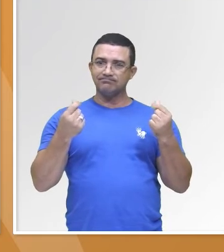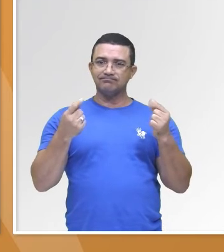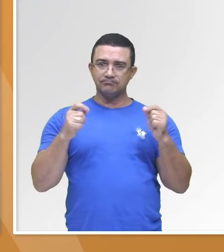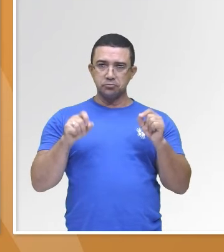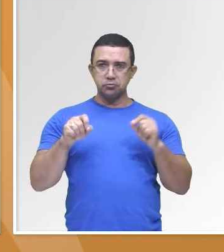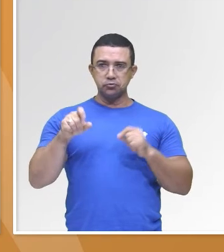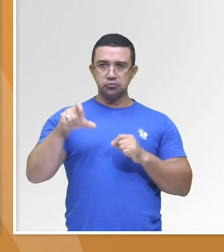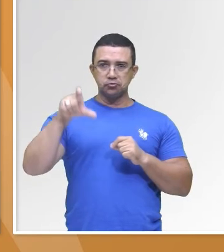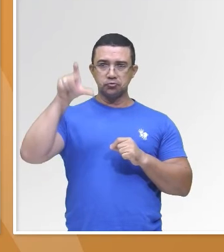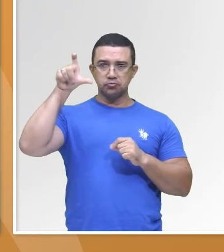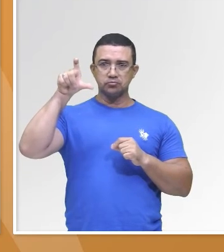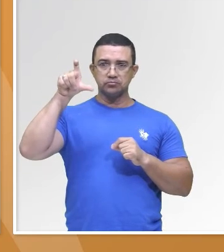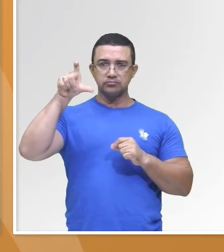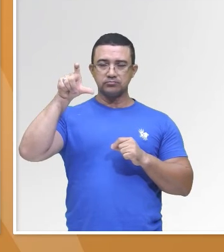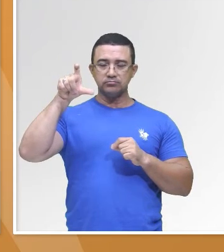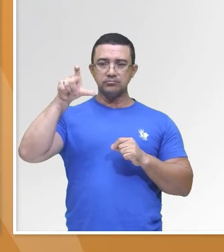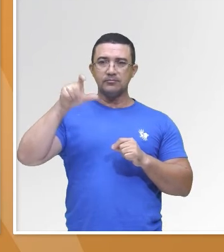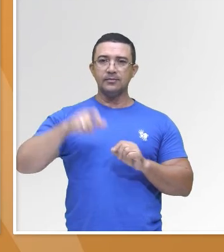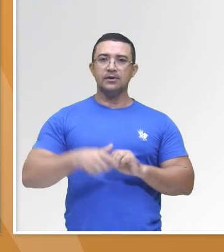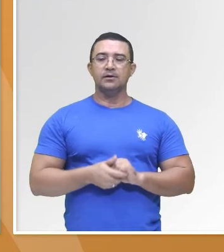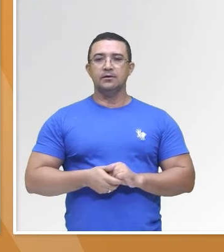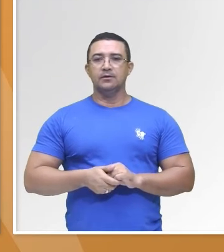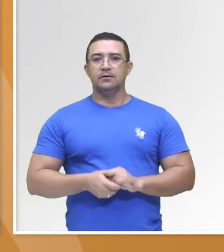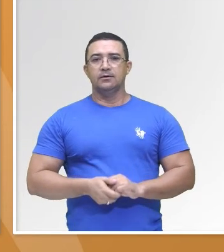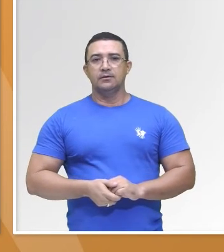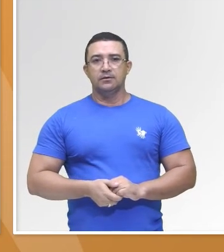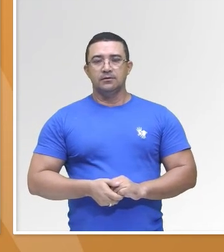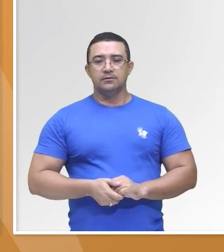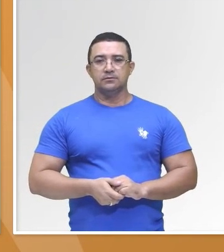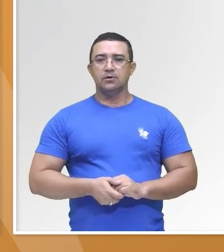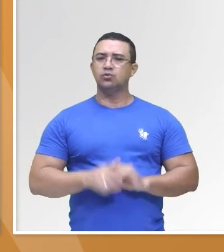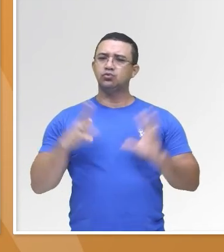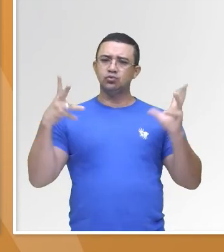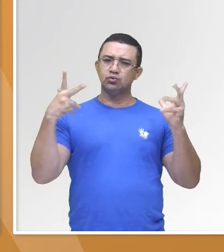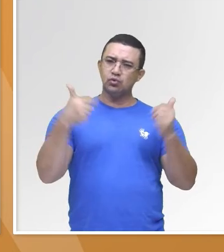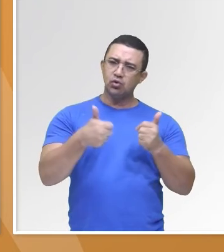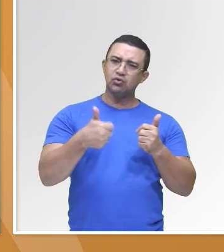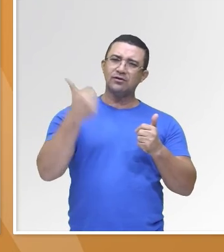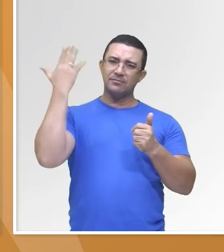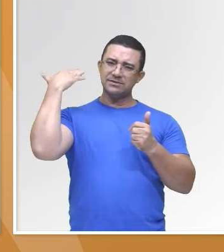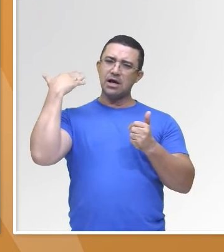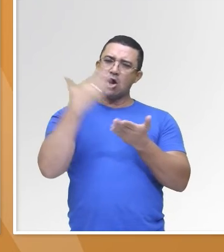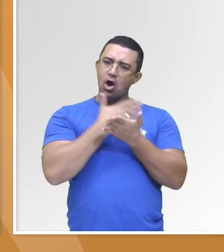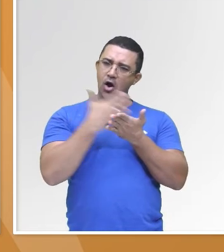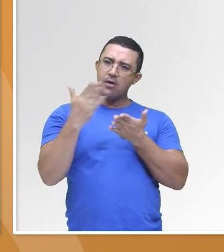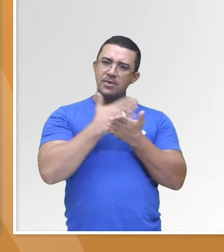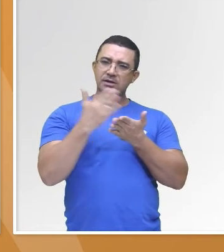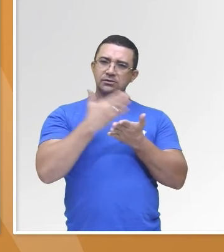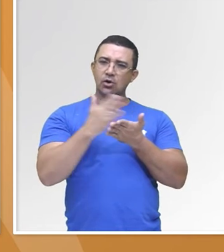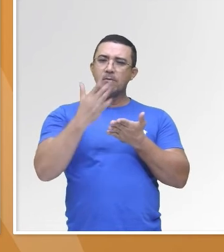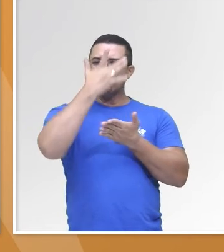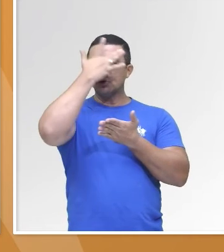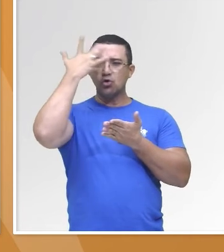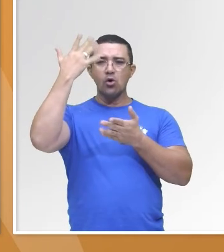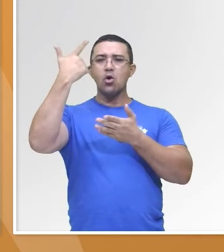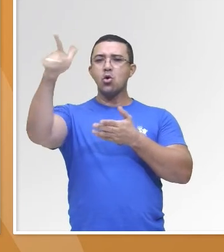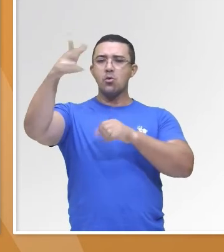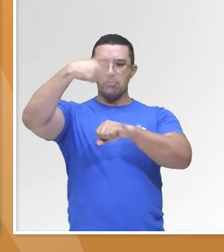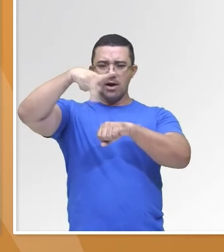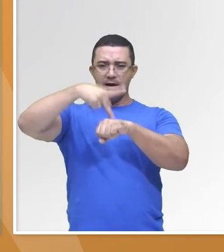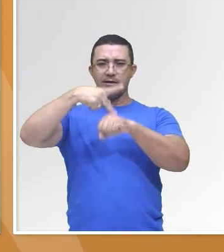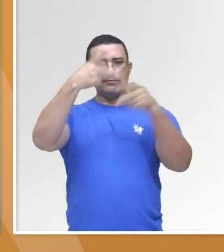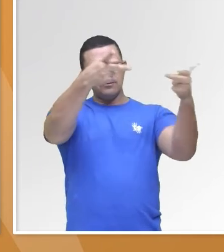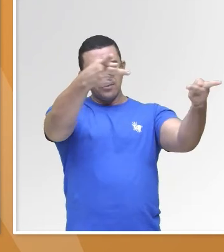por exemplo, tá? Dessas indústrias. Então, tudo começou, né, desde a chegada lá dos imigrantes, que muitos já